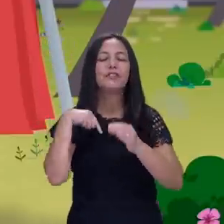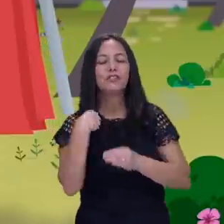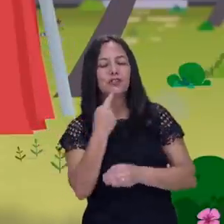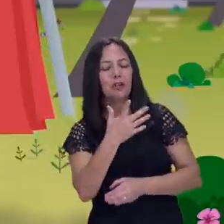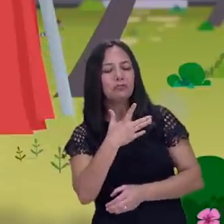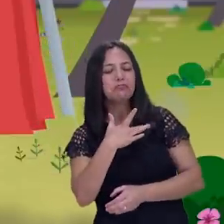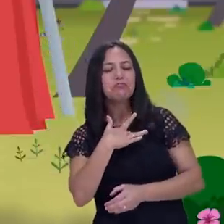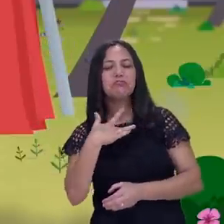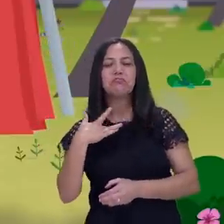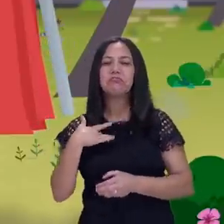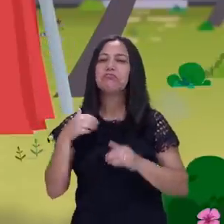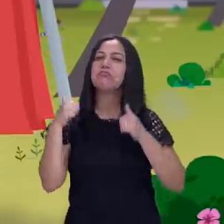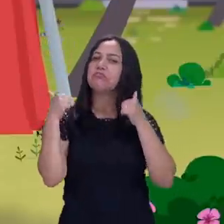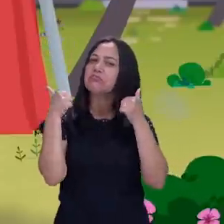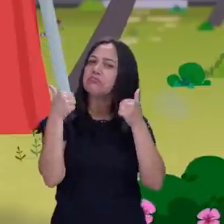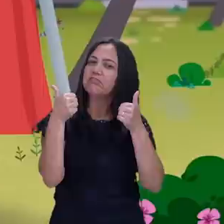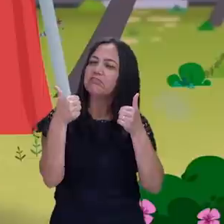de